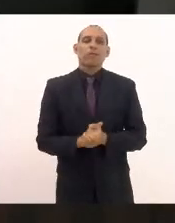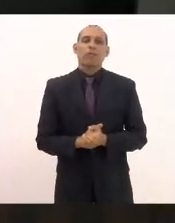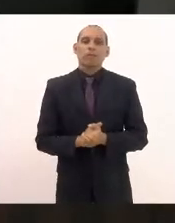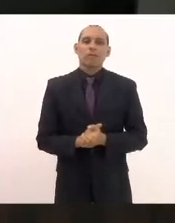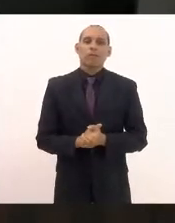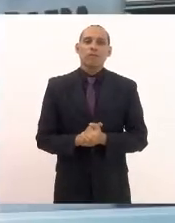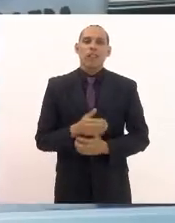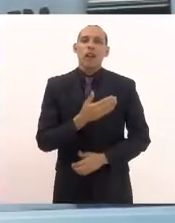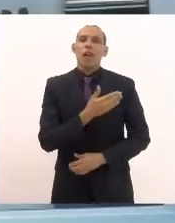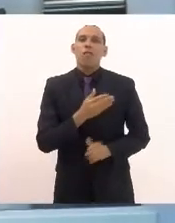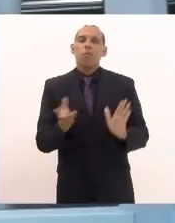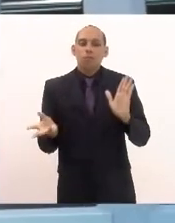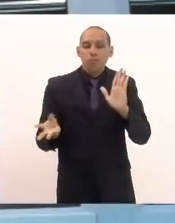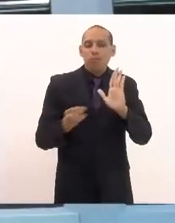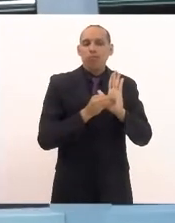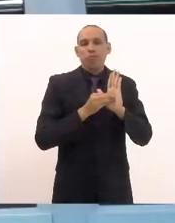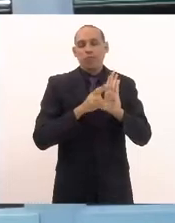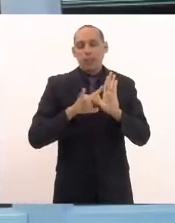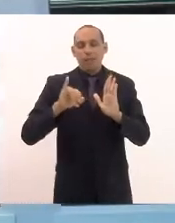a publicação.